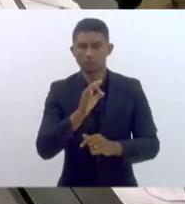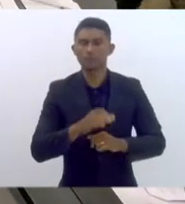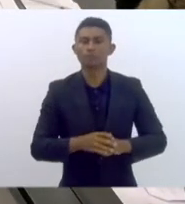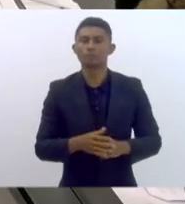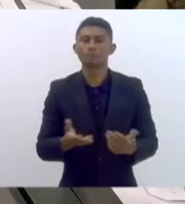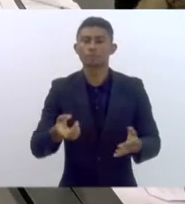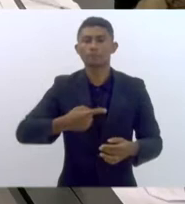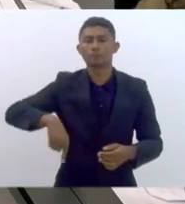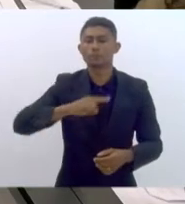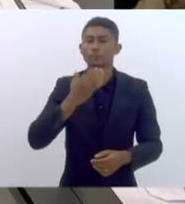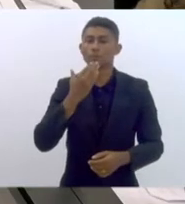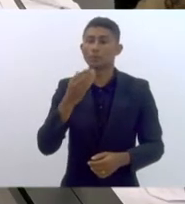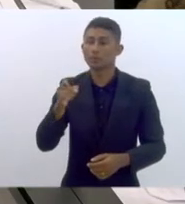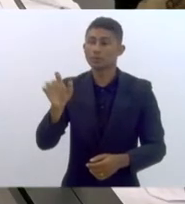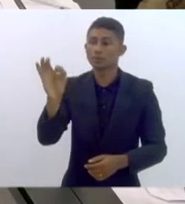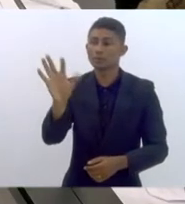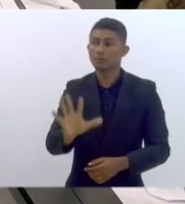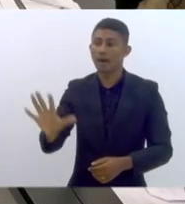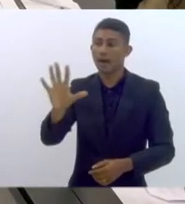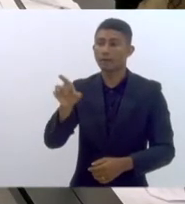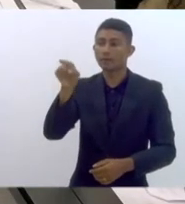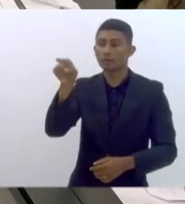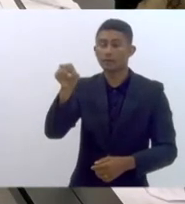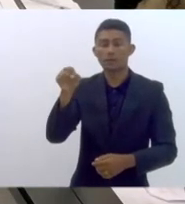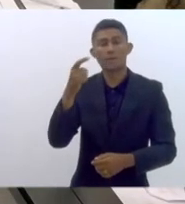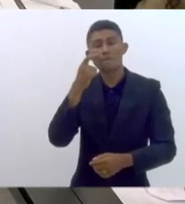para a Fazenda simular o seguinte.